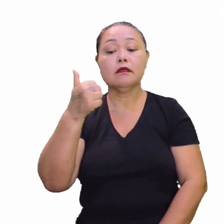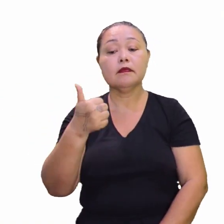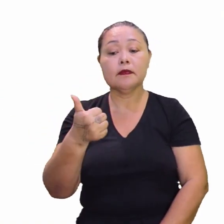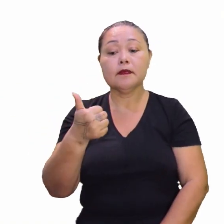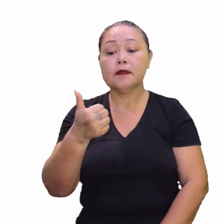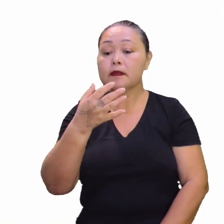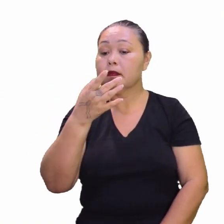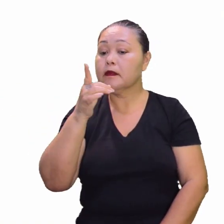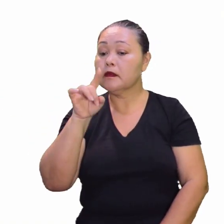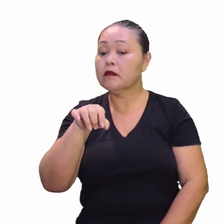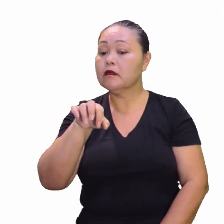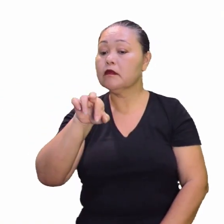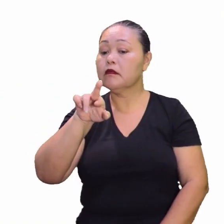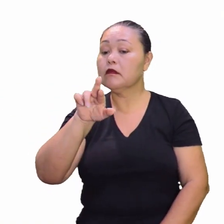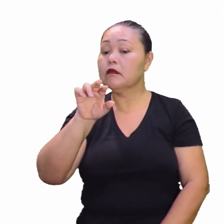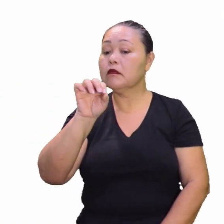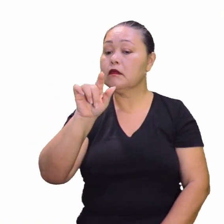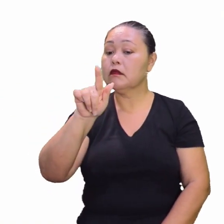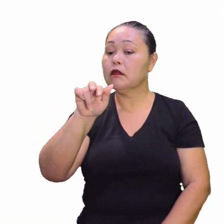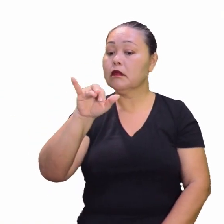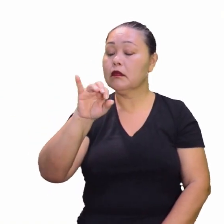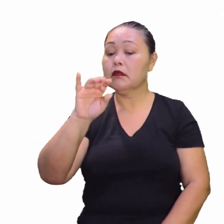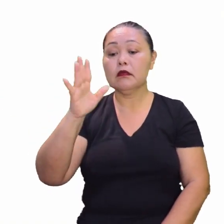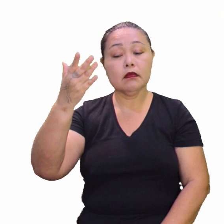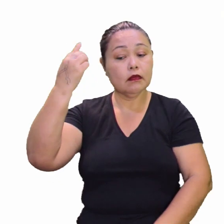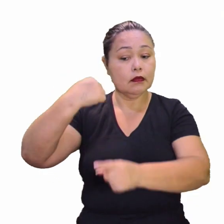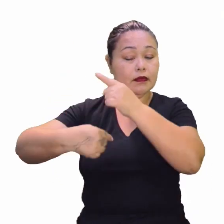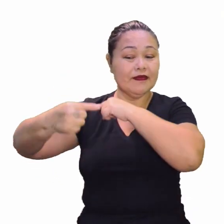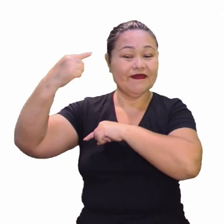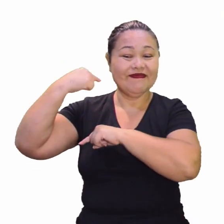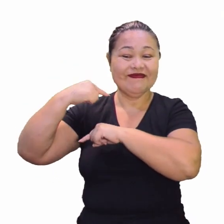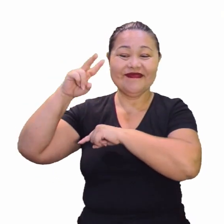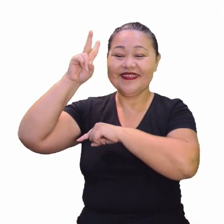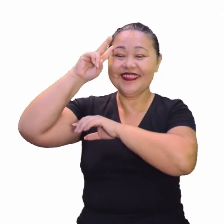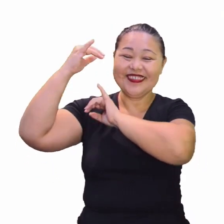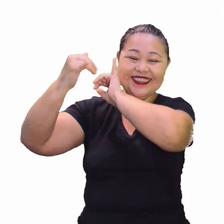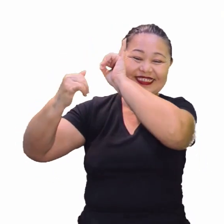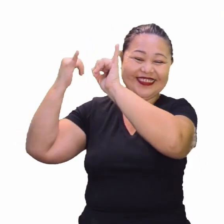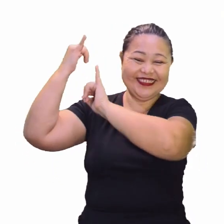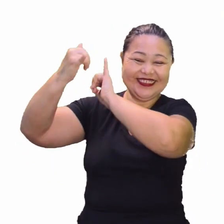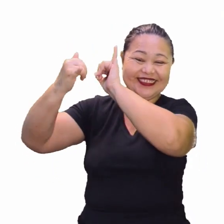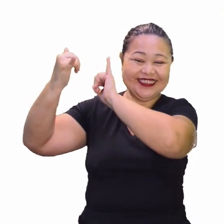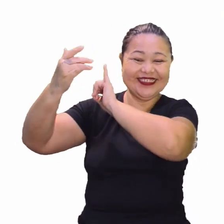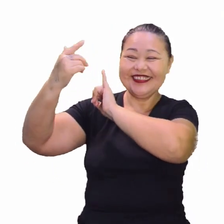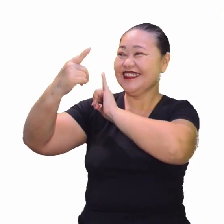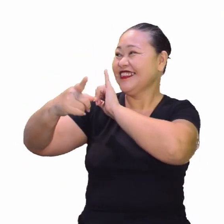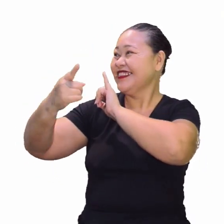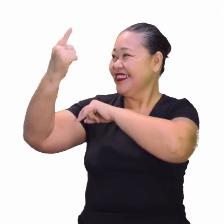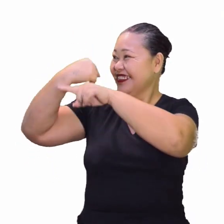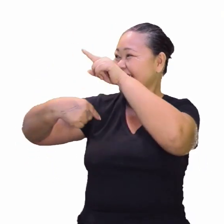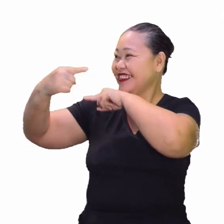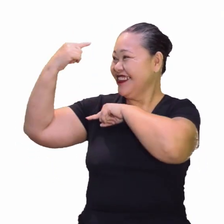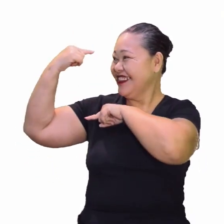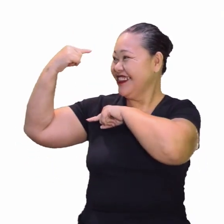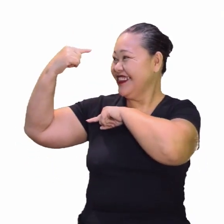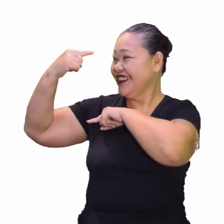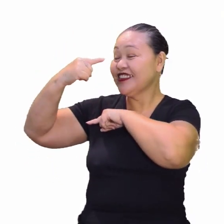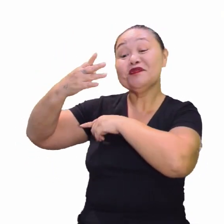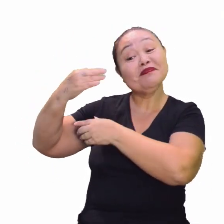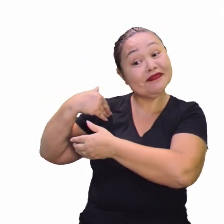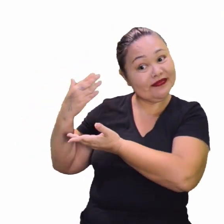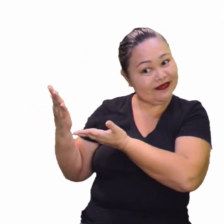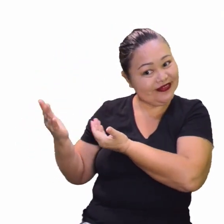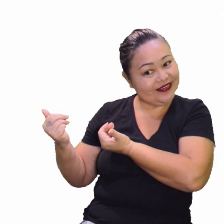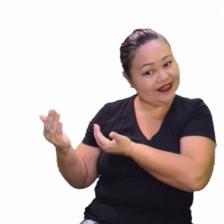Rogério? Muito bem. Rogério, há muito tempo atrás... Conte aí essa historinha para nós. Há muito tempo atrás, quando eu